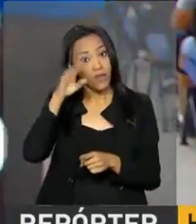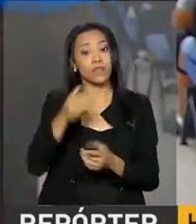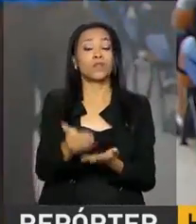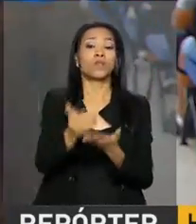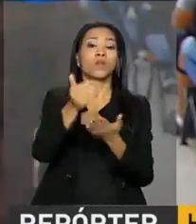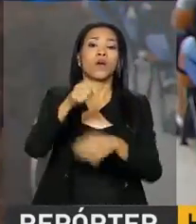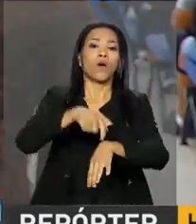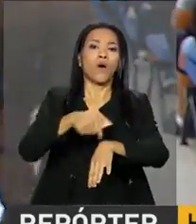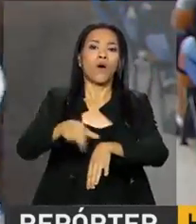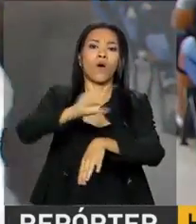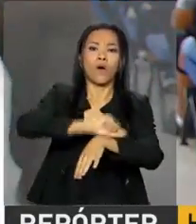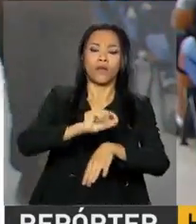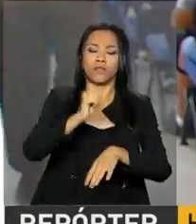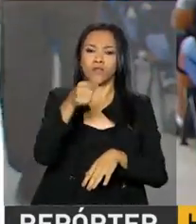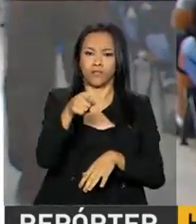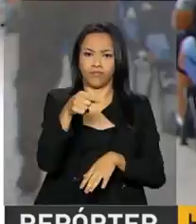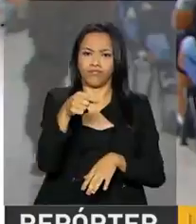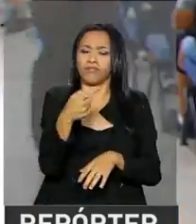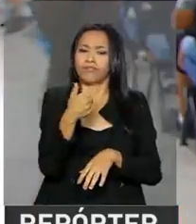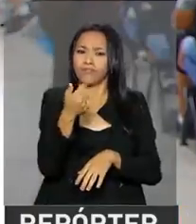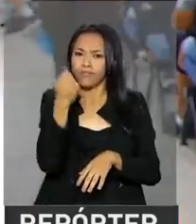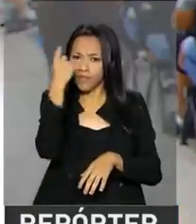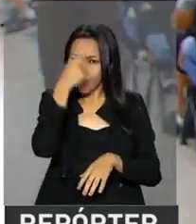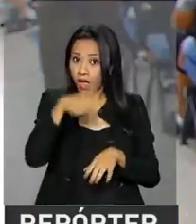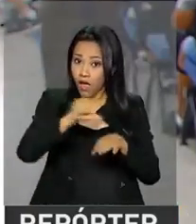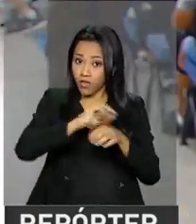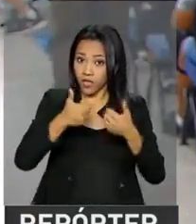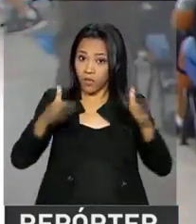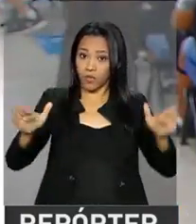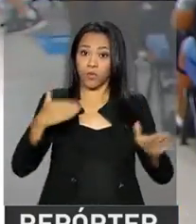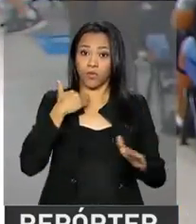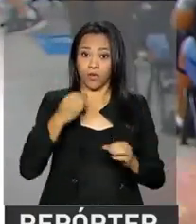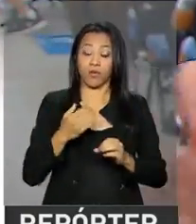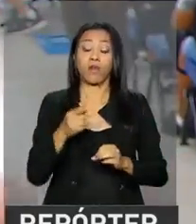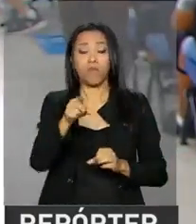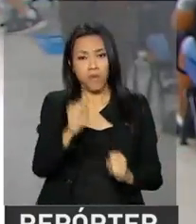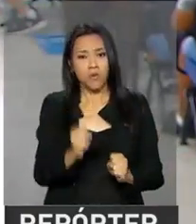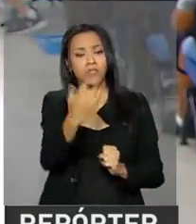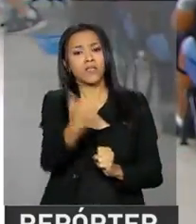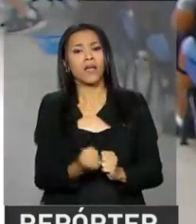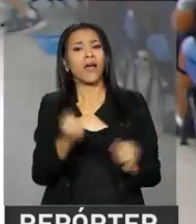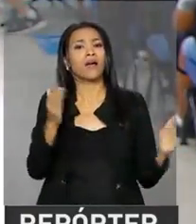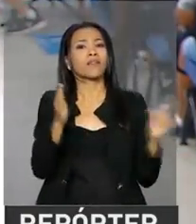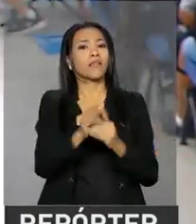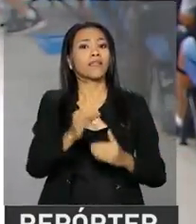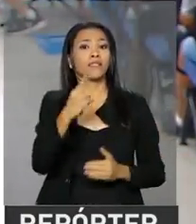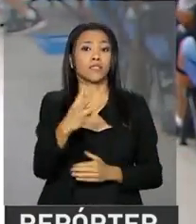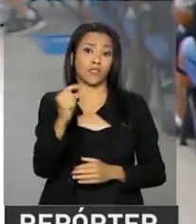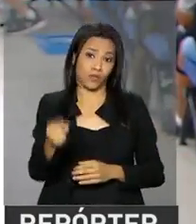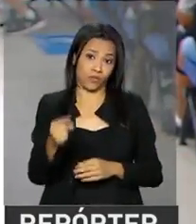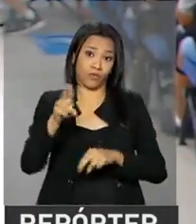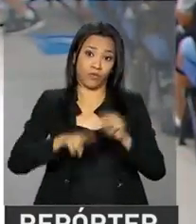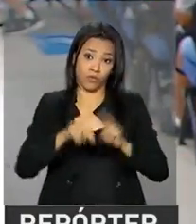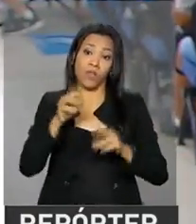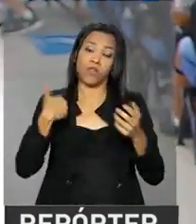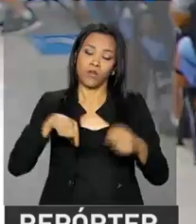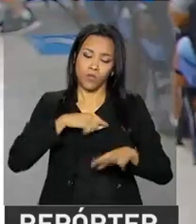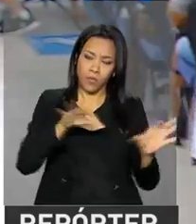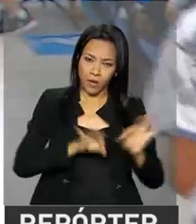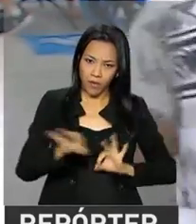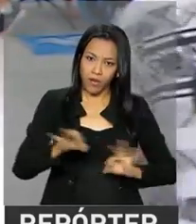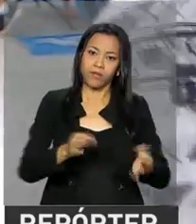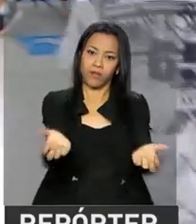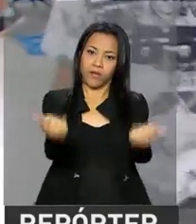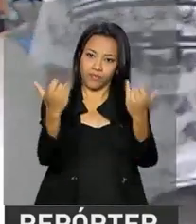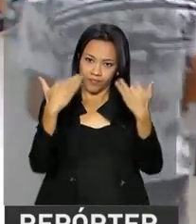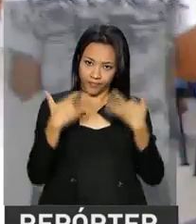de antecedência e o trabalhador pode vir com tranquilidade porque ele começa hoje essa fase podendo sacar até dia 31 de julho mas estamos preparados para recebê-los com a